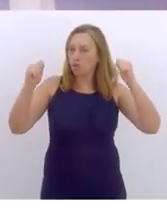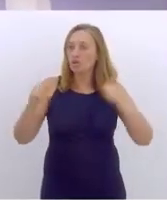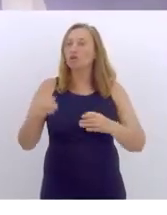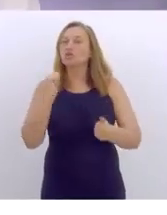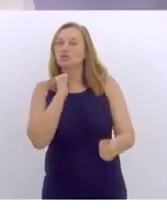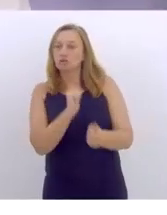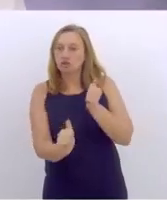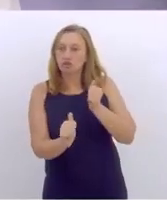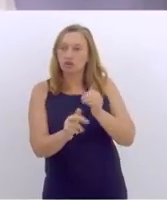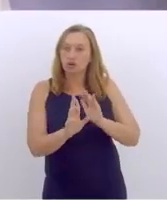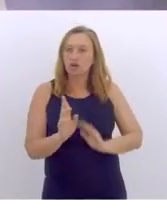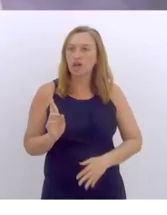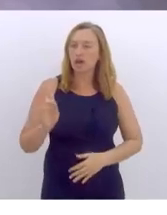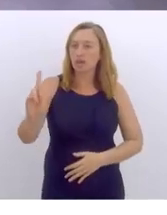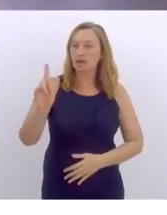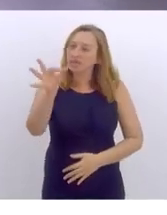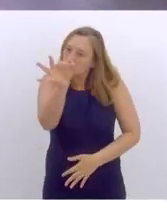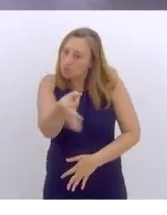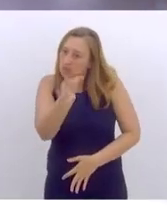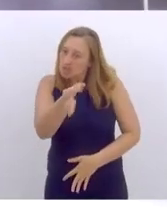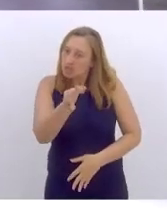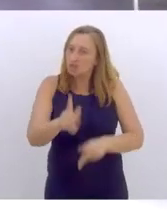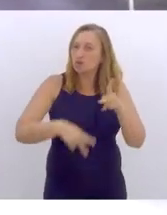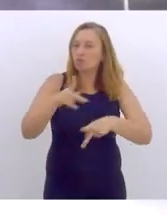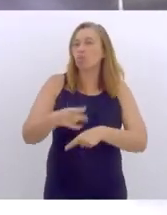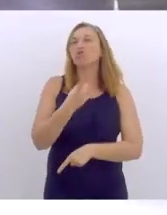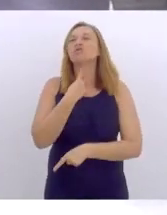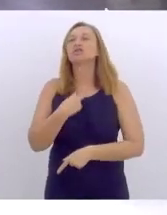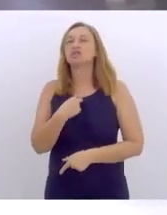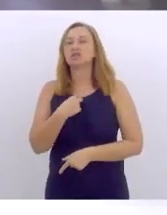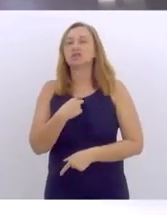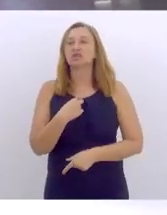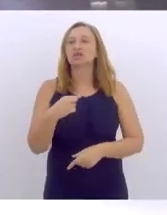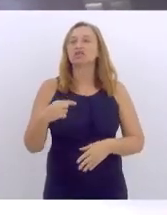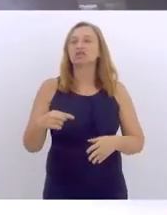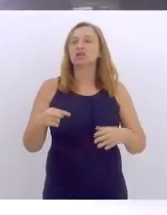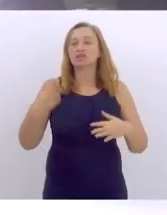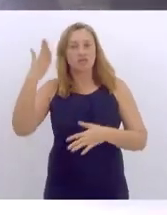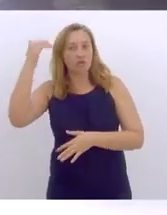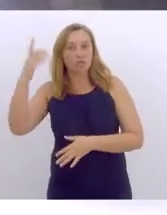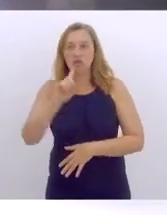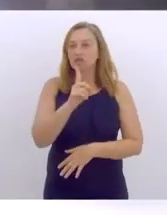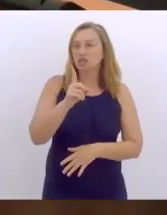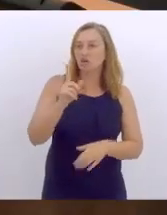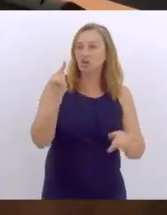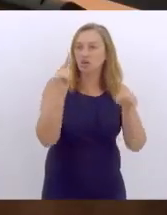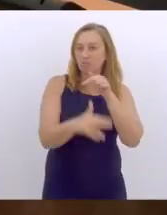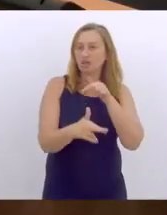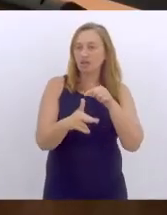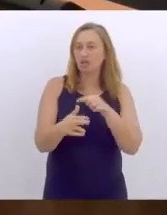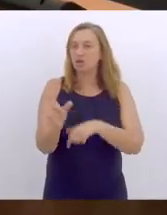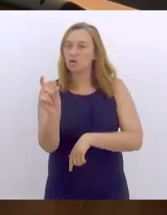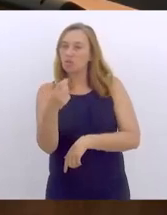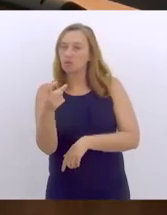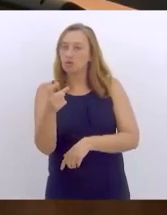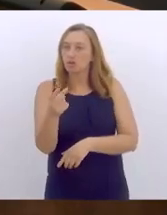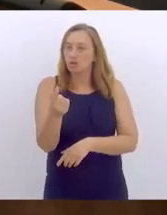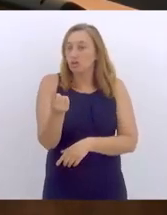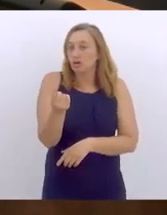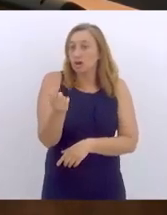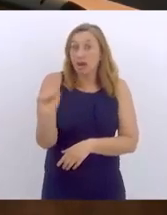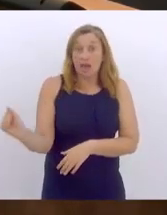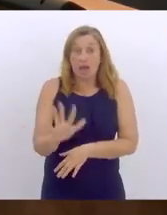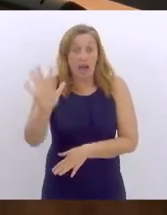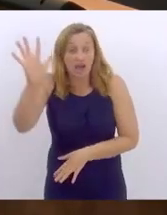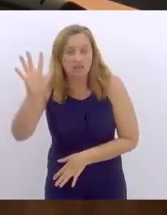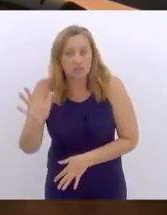futebol represente de fato aquilo que o povo deseja, que seja popular e não elitizado com ingressos a preços